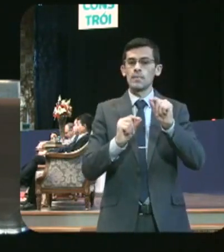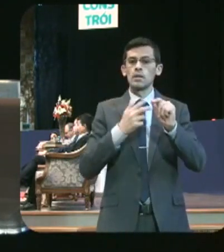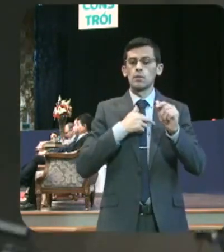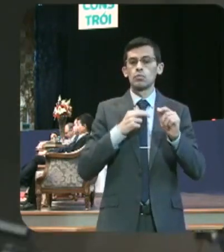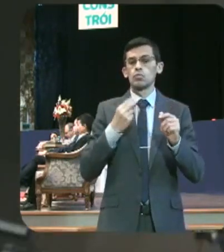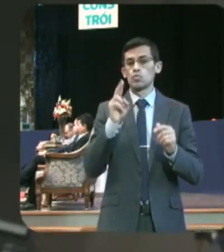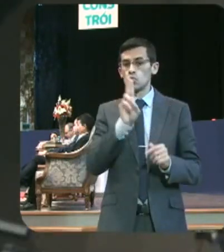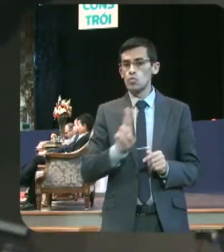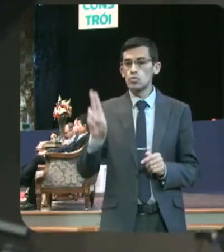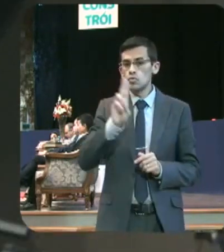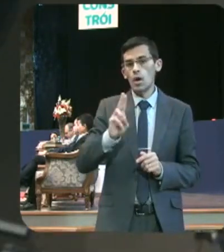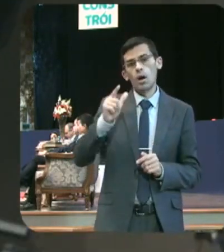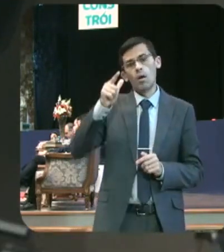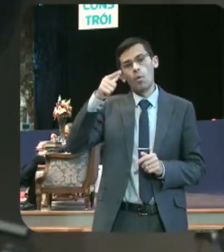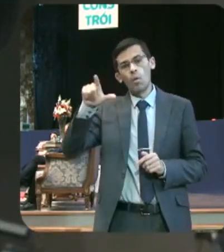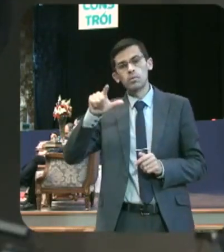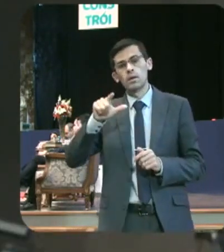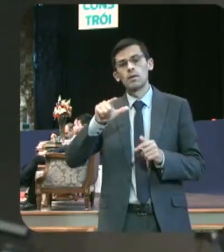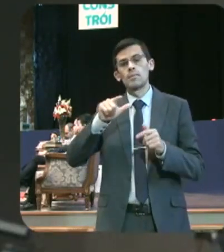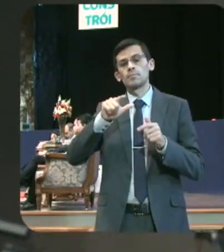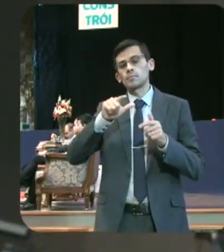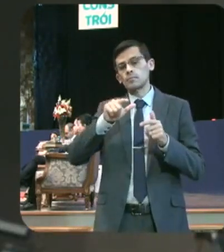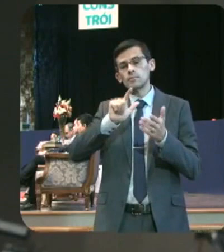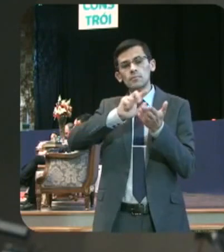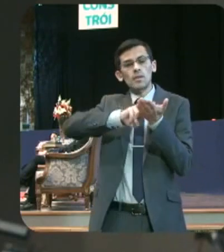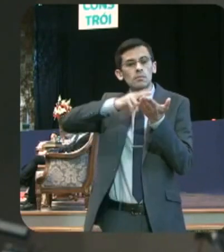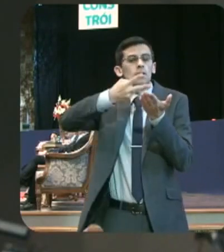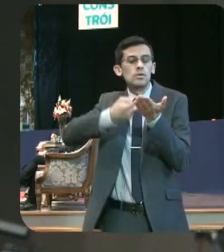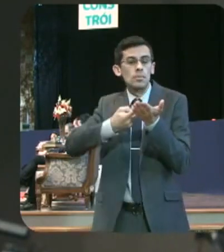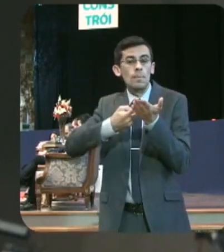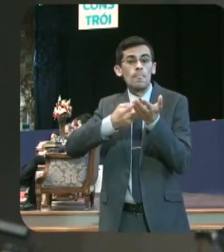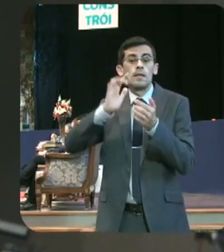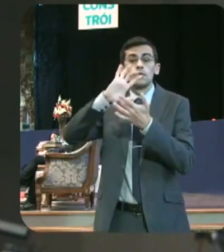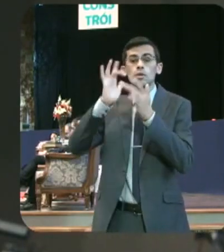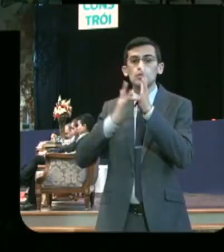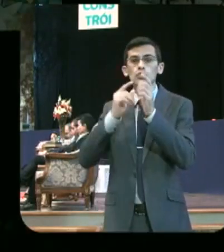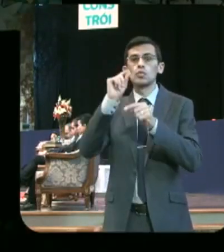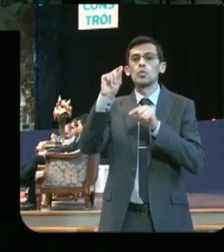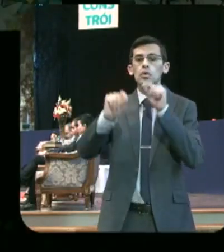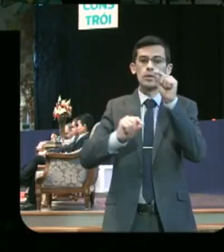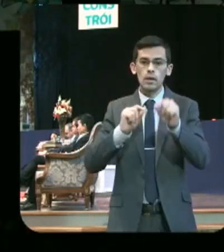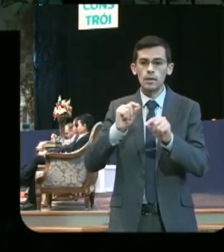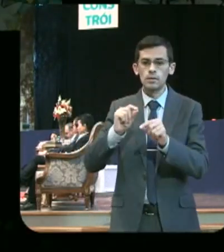vou usar agora a outra versão, que diz que ele carregou as nossas